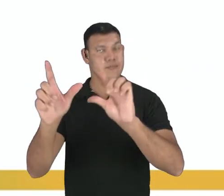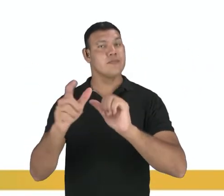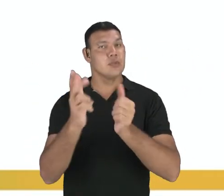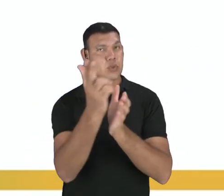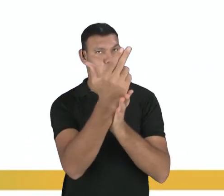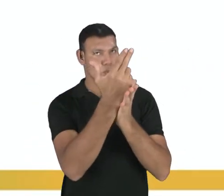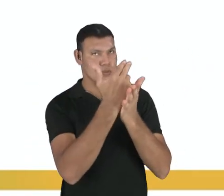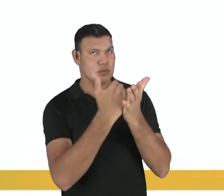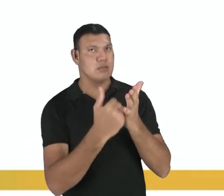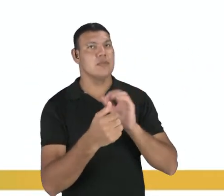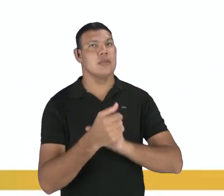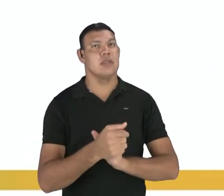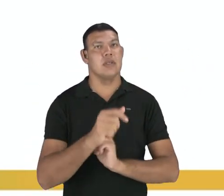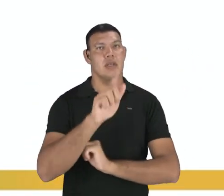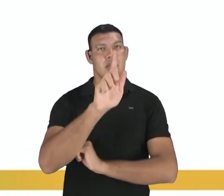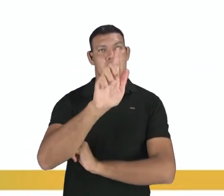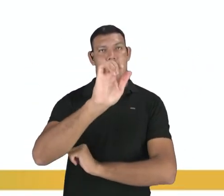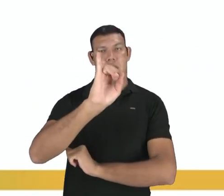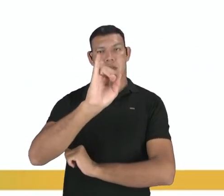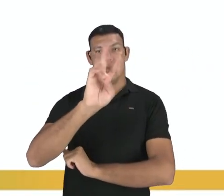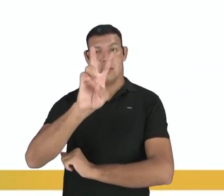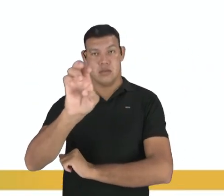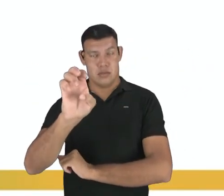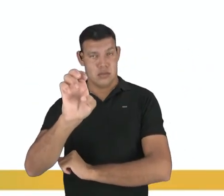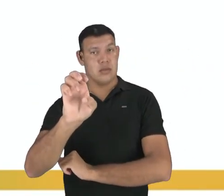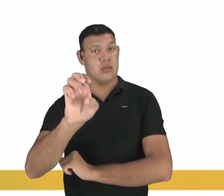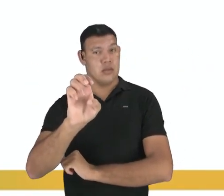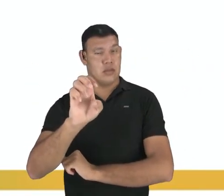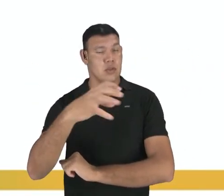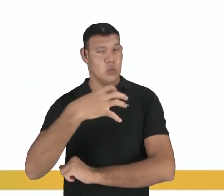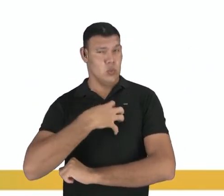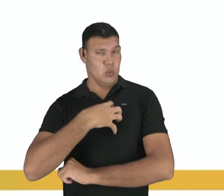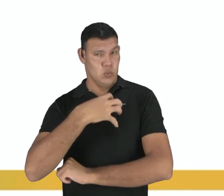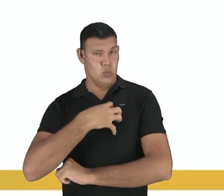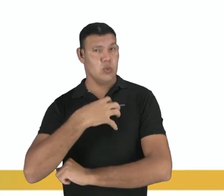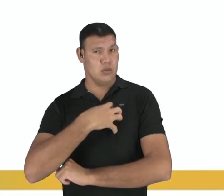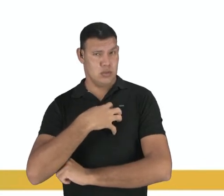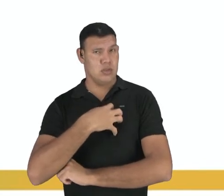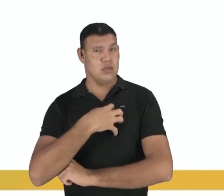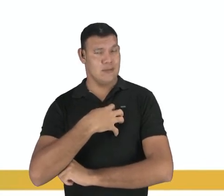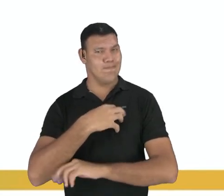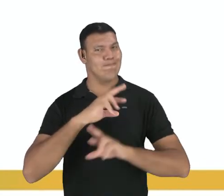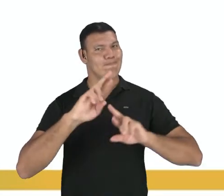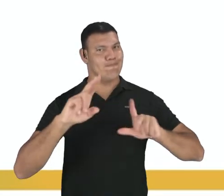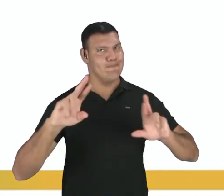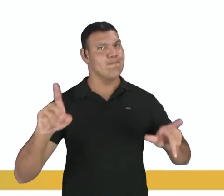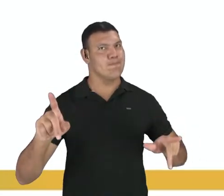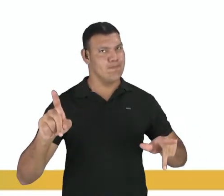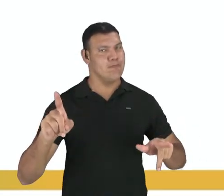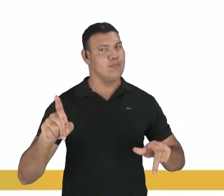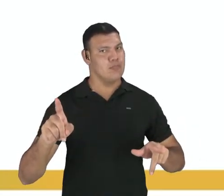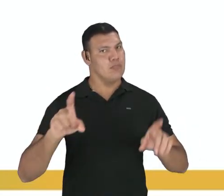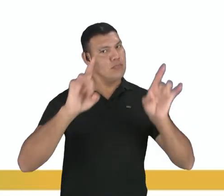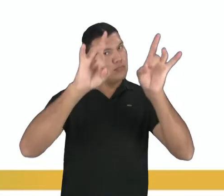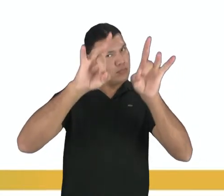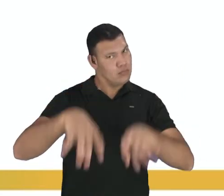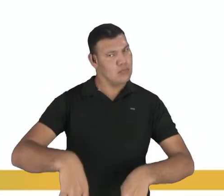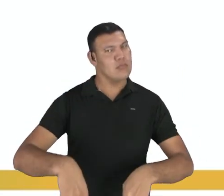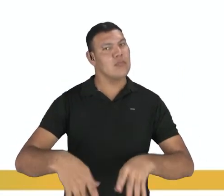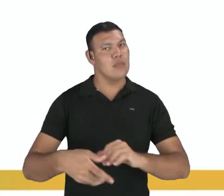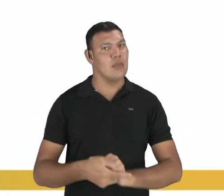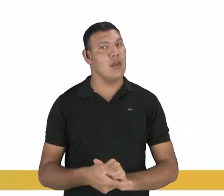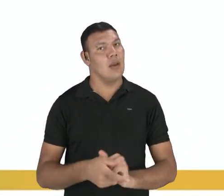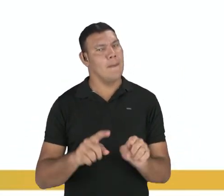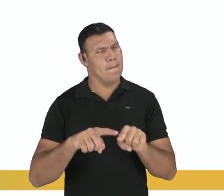nós temos o verbo give up, porém ele tem um sentido diferente de desistir, mas